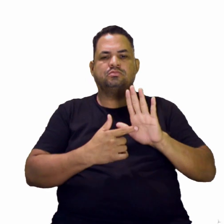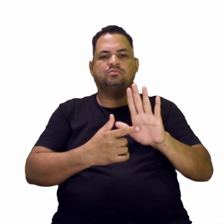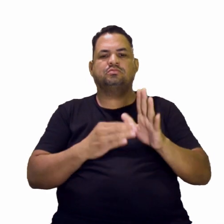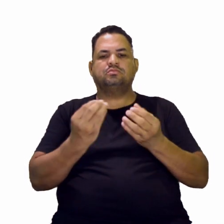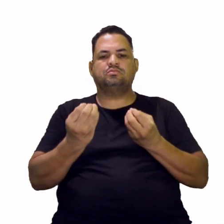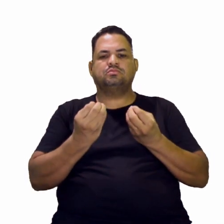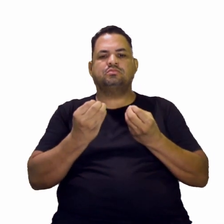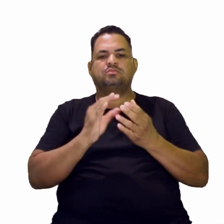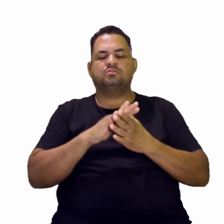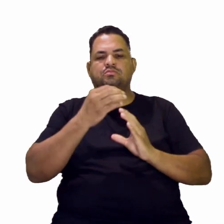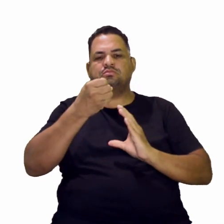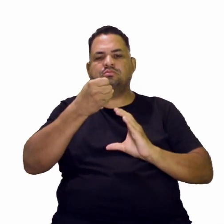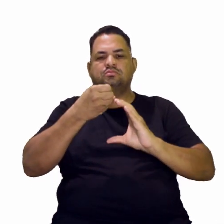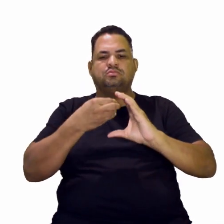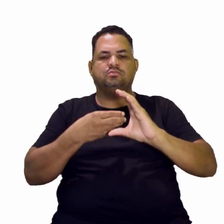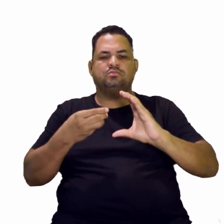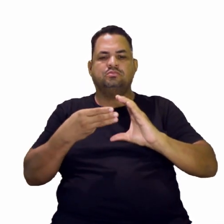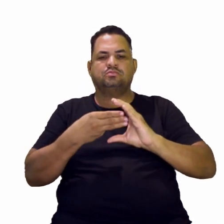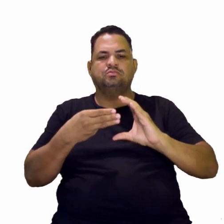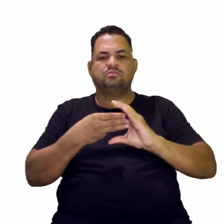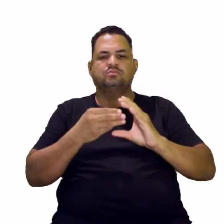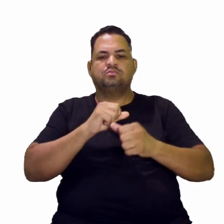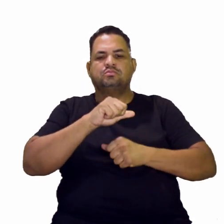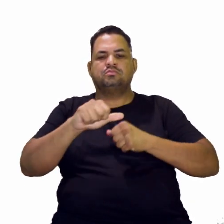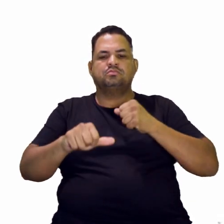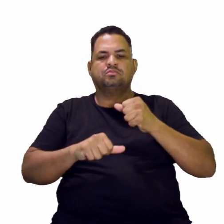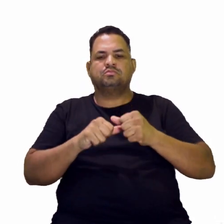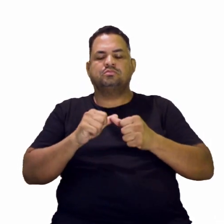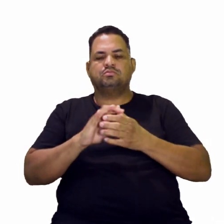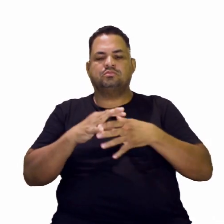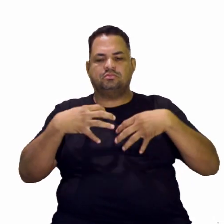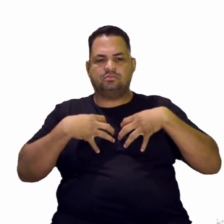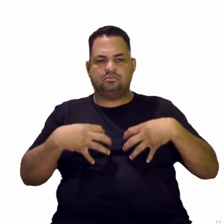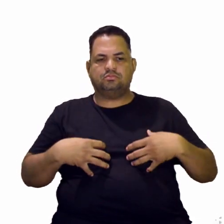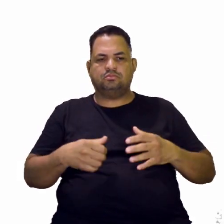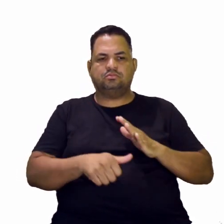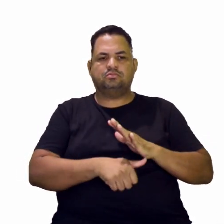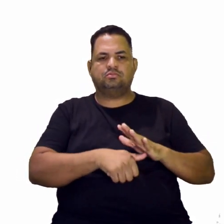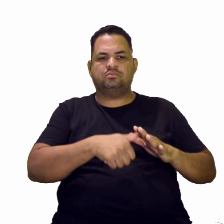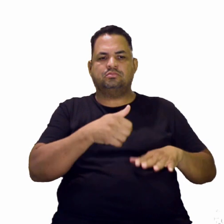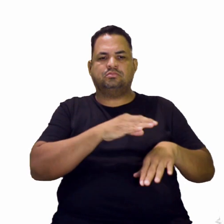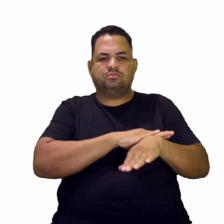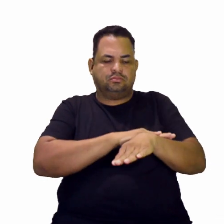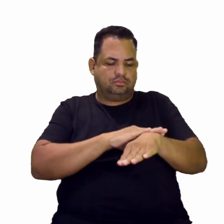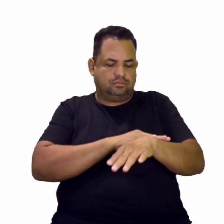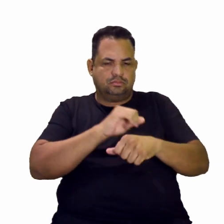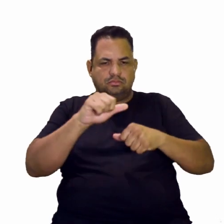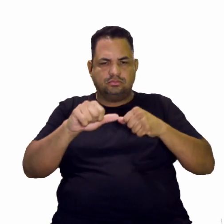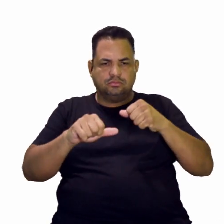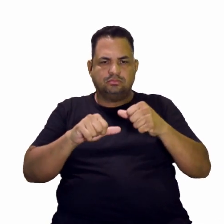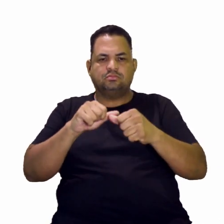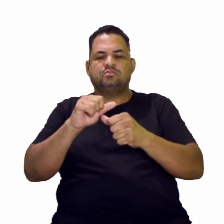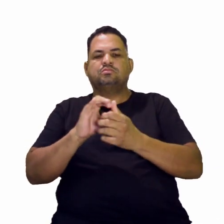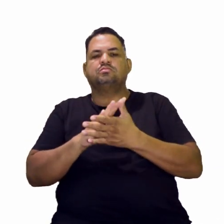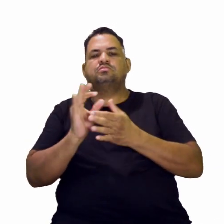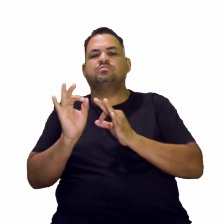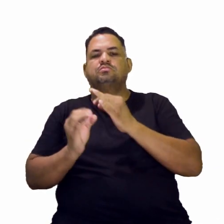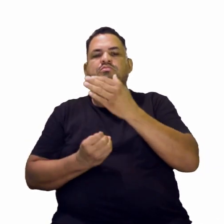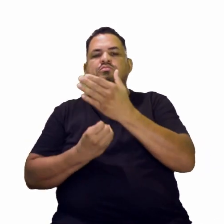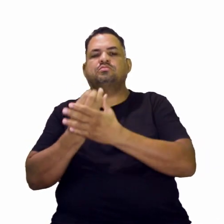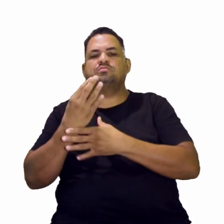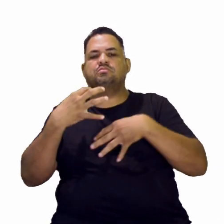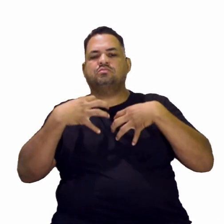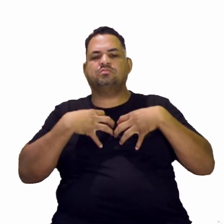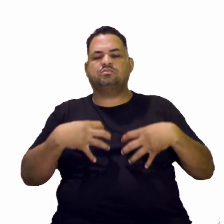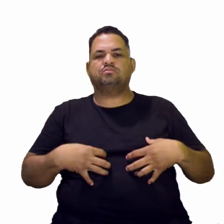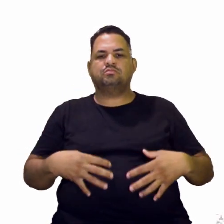que forma as células vão se transformando em órgãos, né? Elas primeiro viram tecidos, esses tecidos vão formar esses órgãos